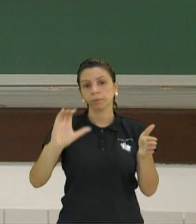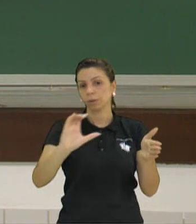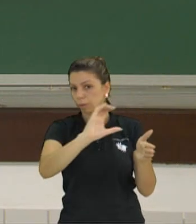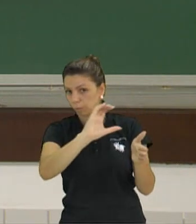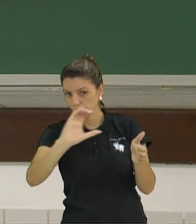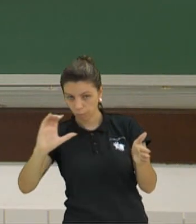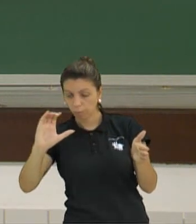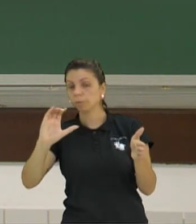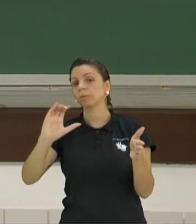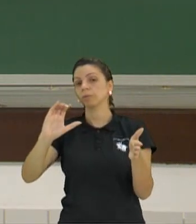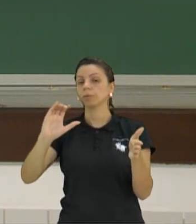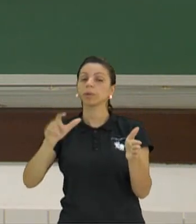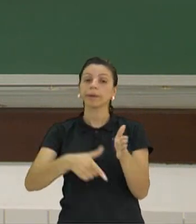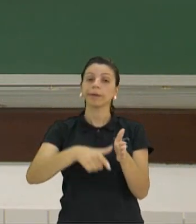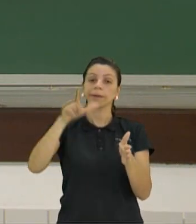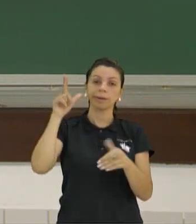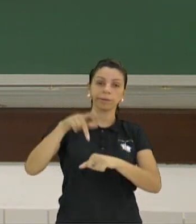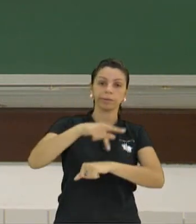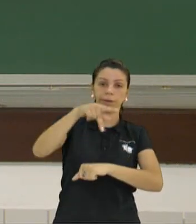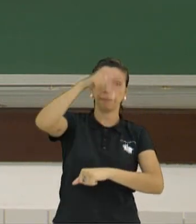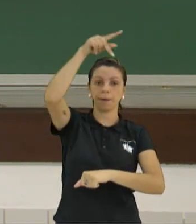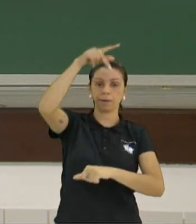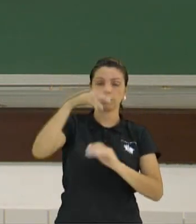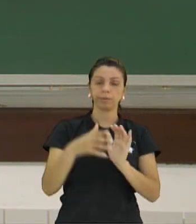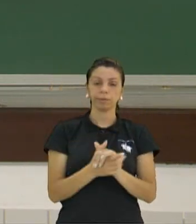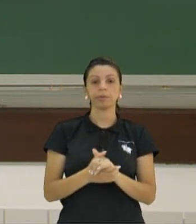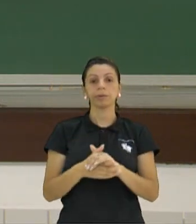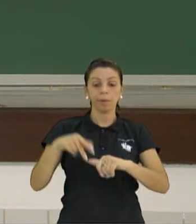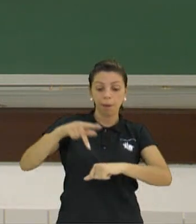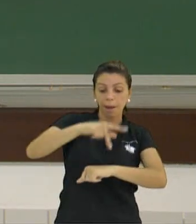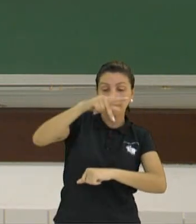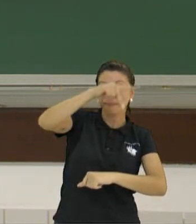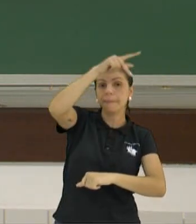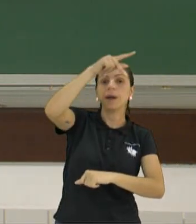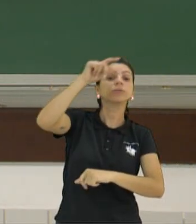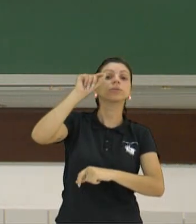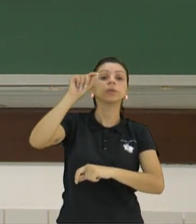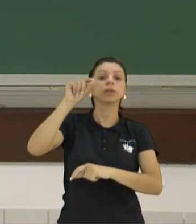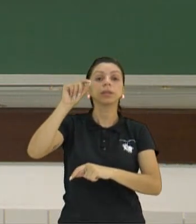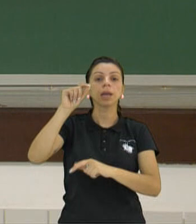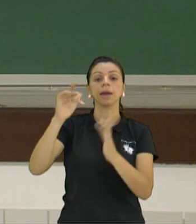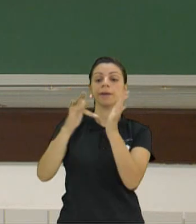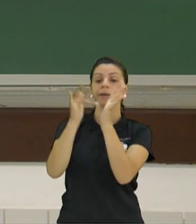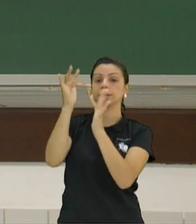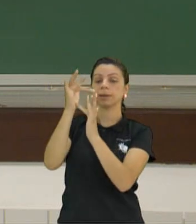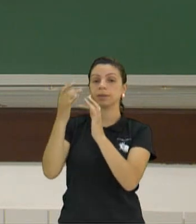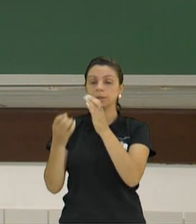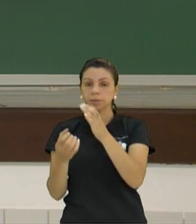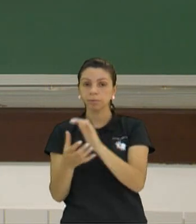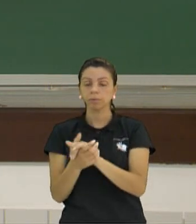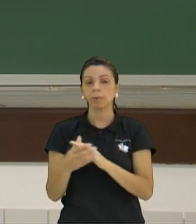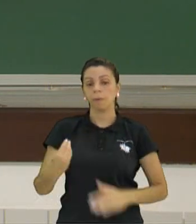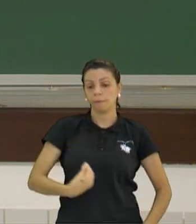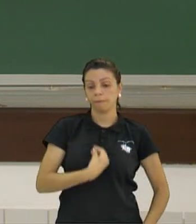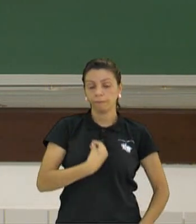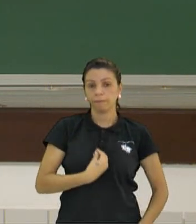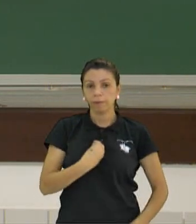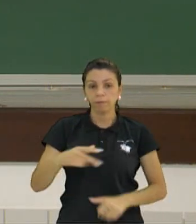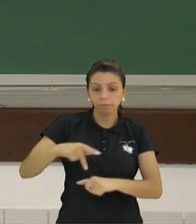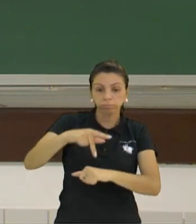católicos, né, que antecede a Páscoa é a ressurreição de Cristo, tudo isso está falando do carnaval, inclusive